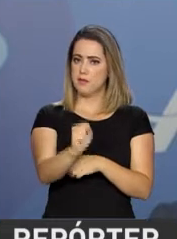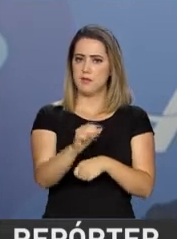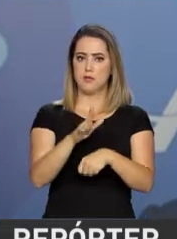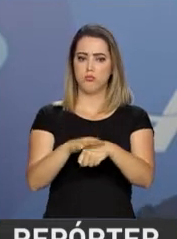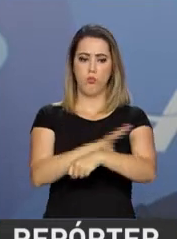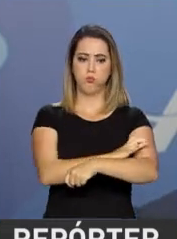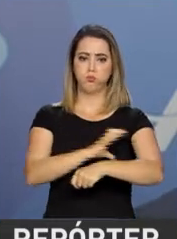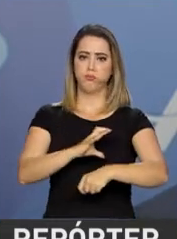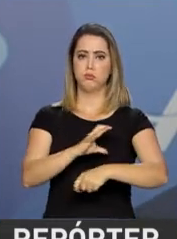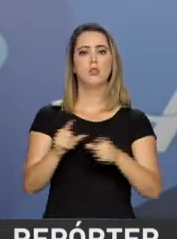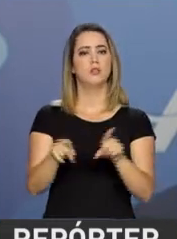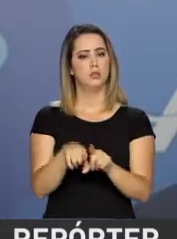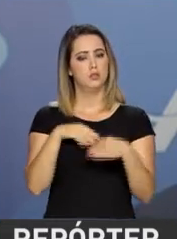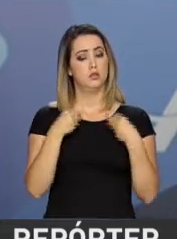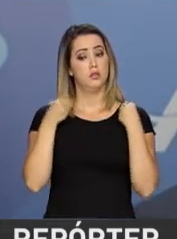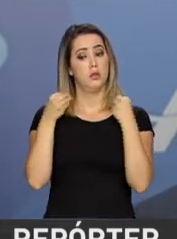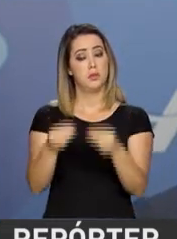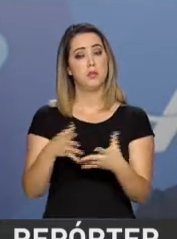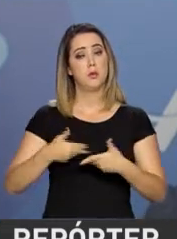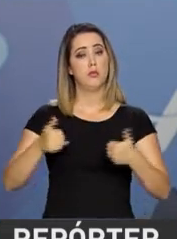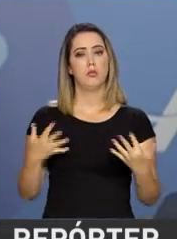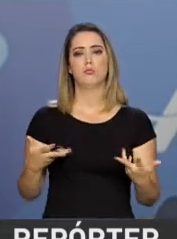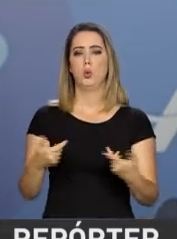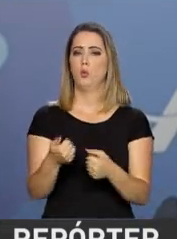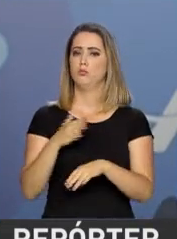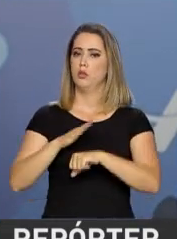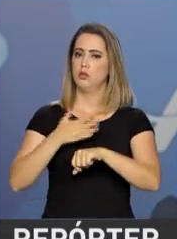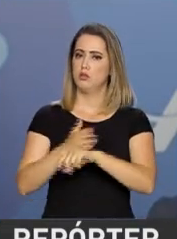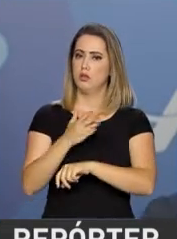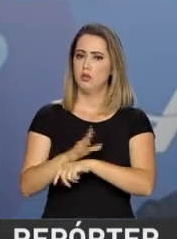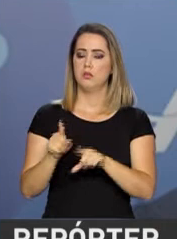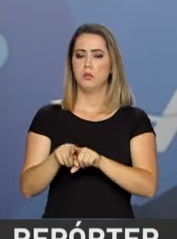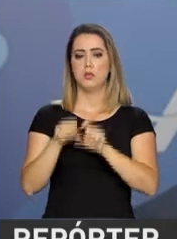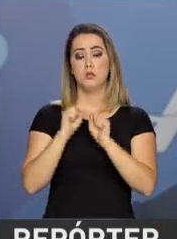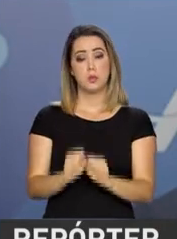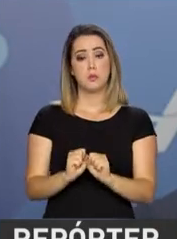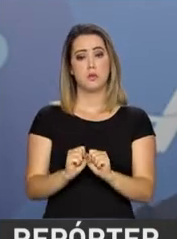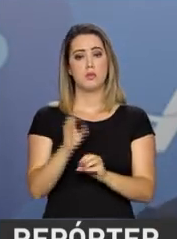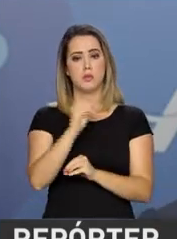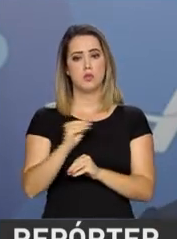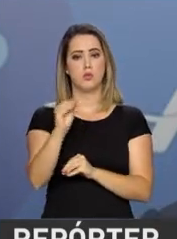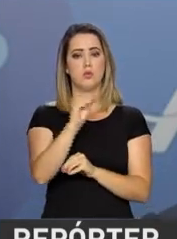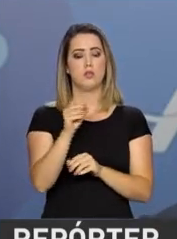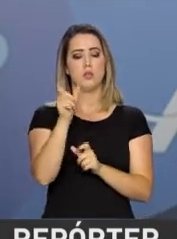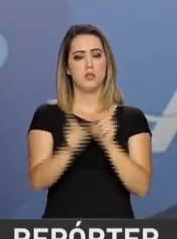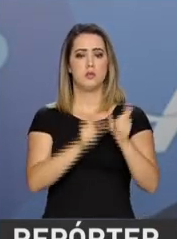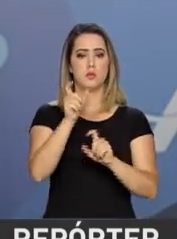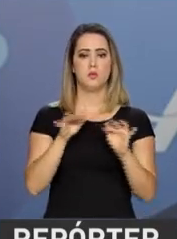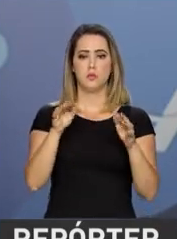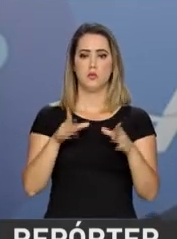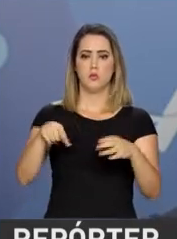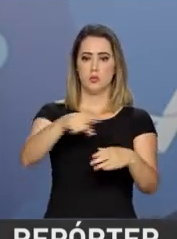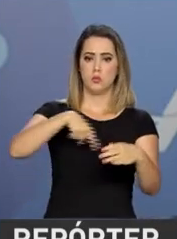dando mais capacidade, qualificação e possibilidade de atendimento às pessoas para toda uma equipe